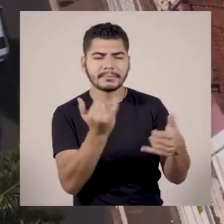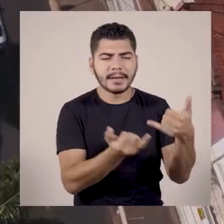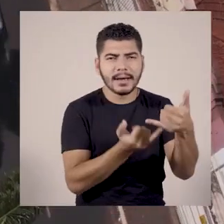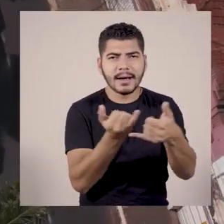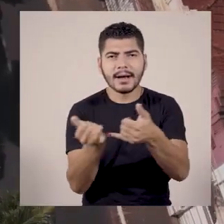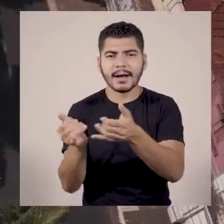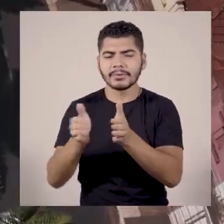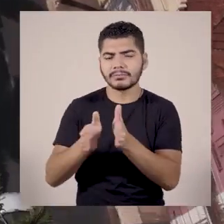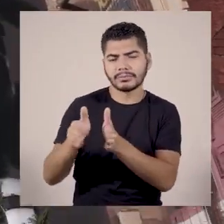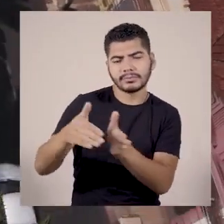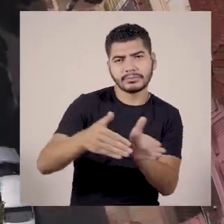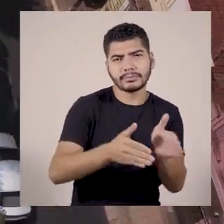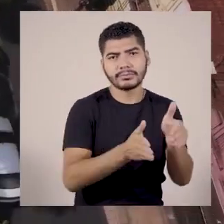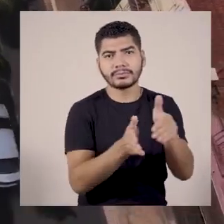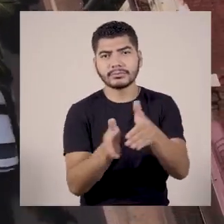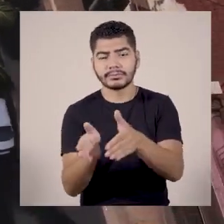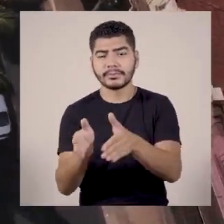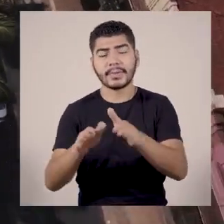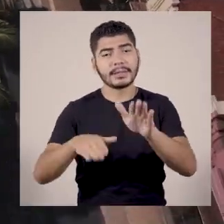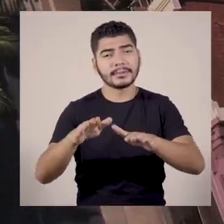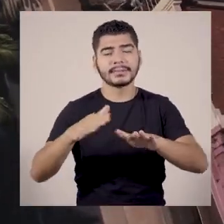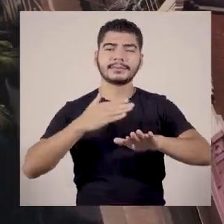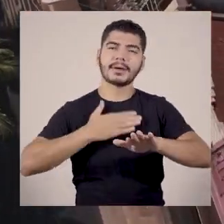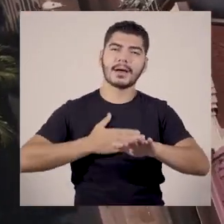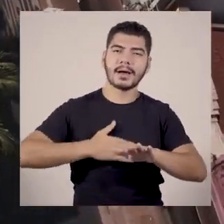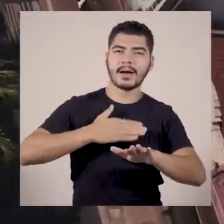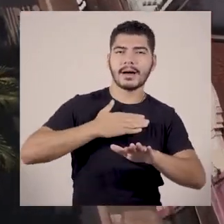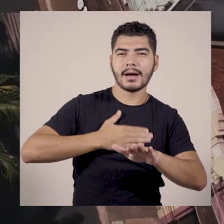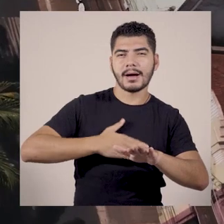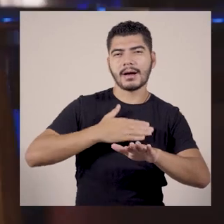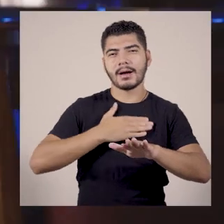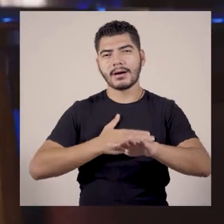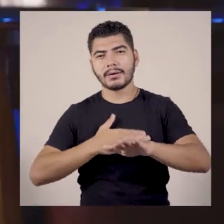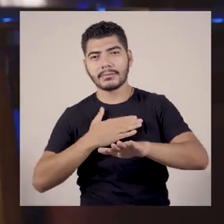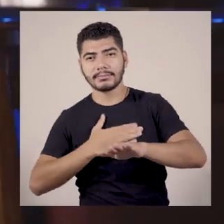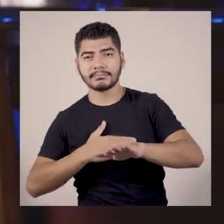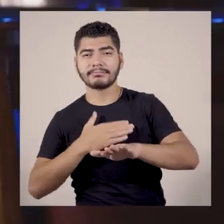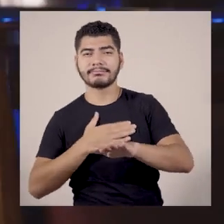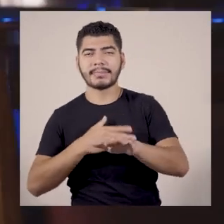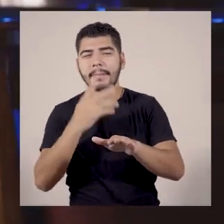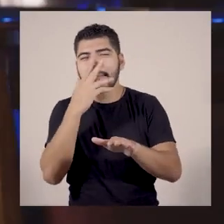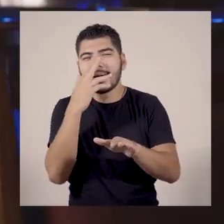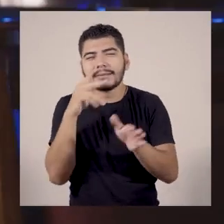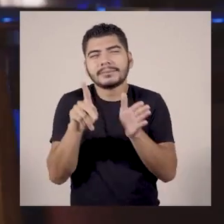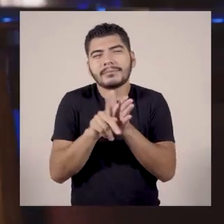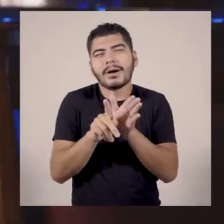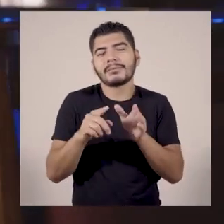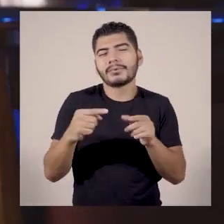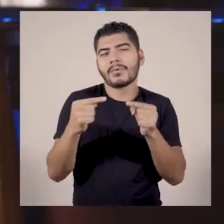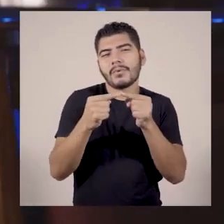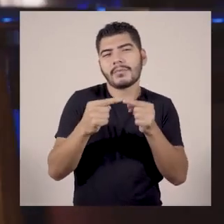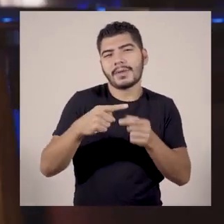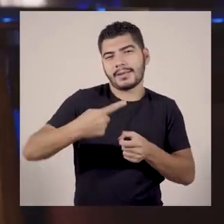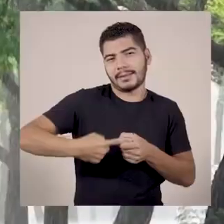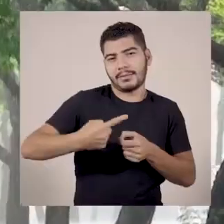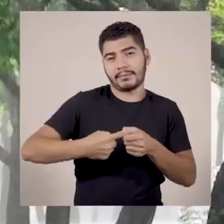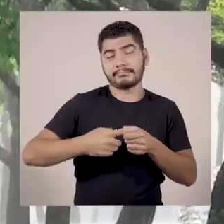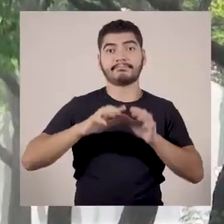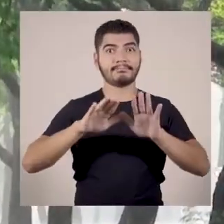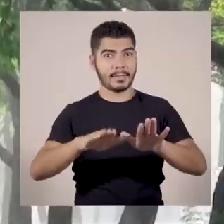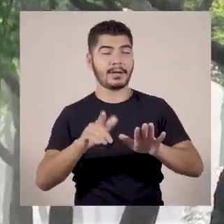brincando no leito desse ribeirão. Ora mais calma, tranquila, interiorana, ora